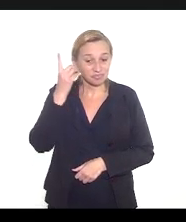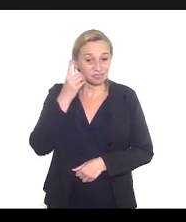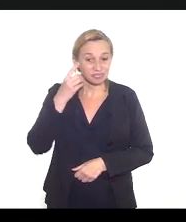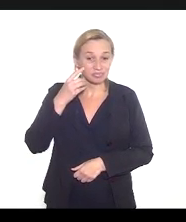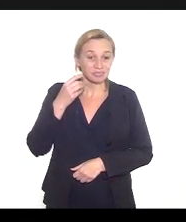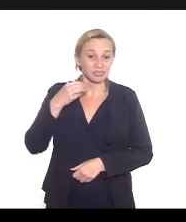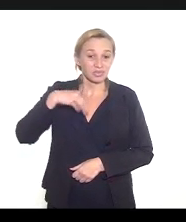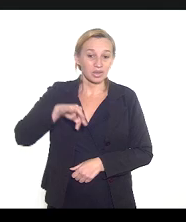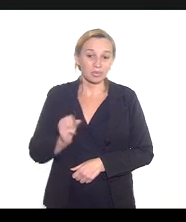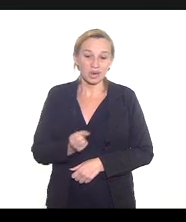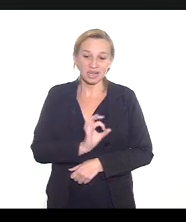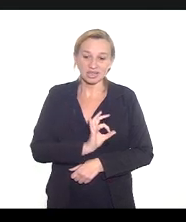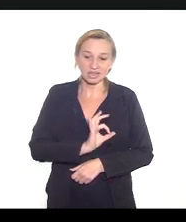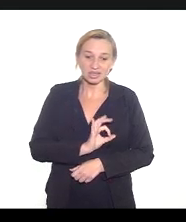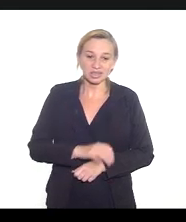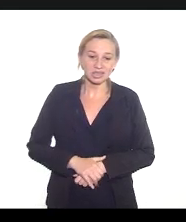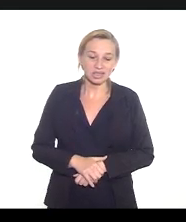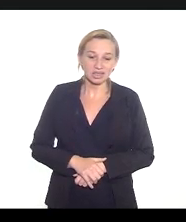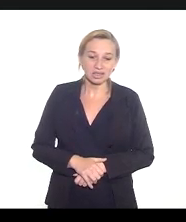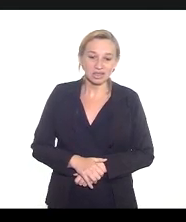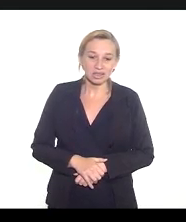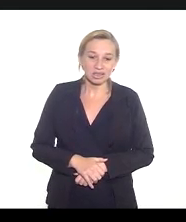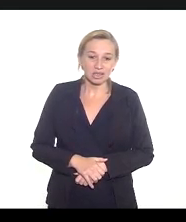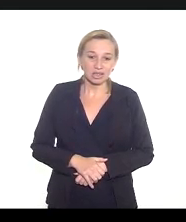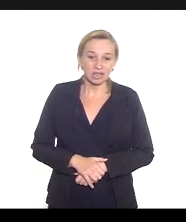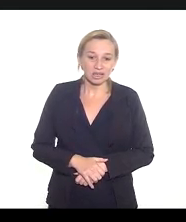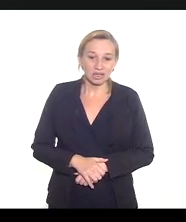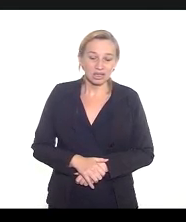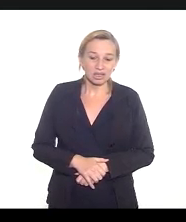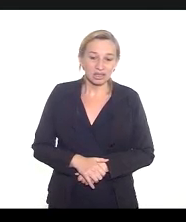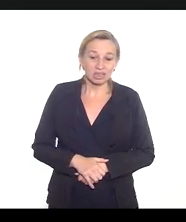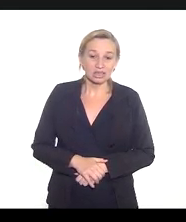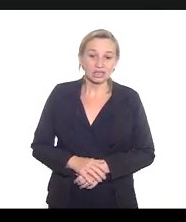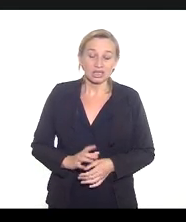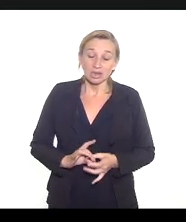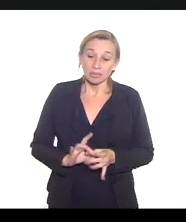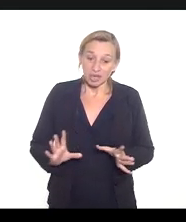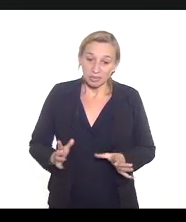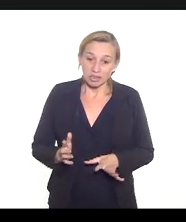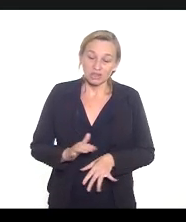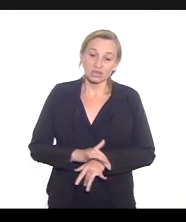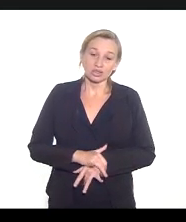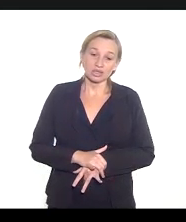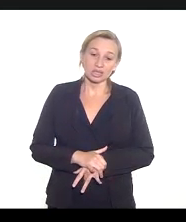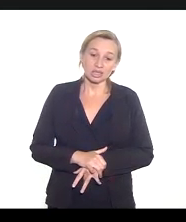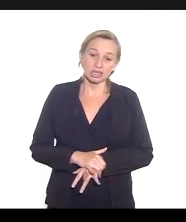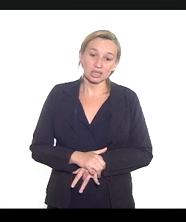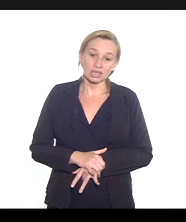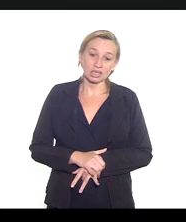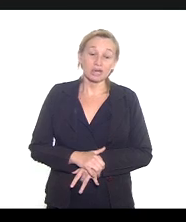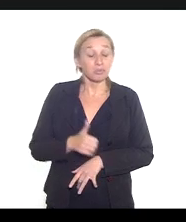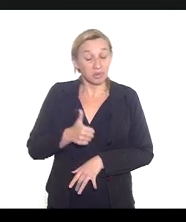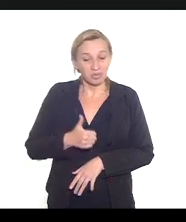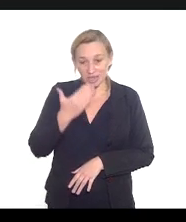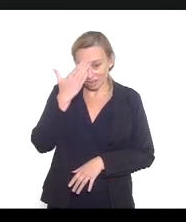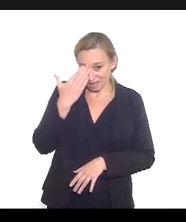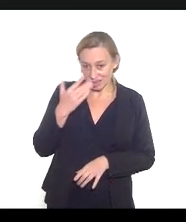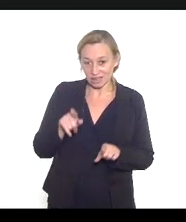Marta é porque é isso me permite é assim primeiro